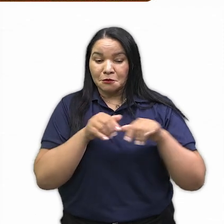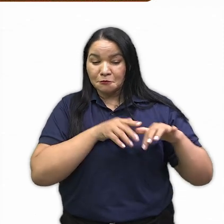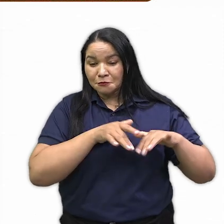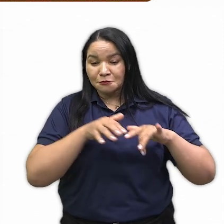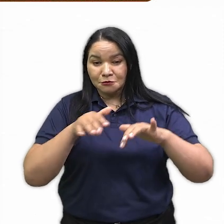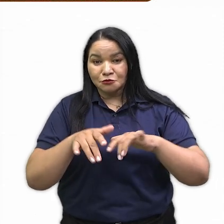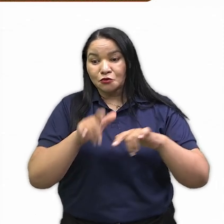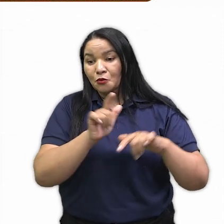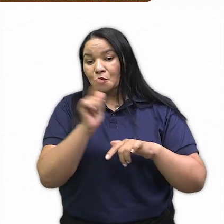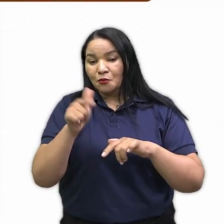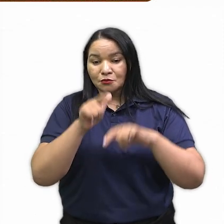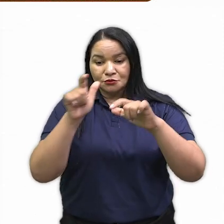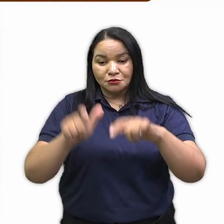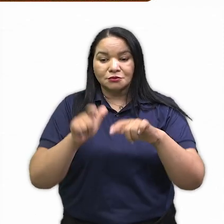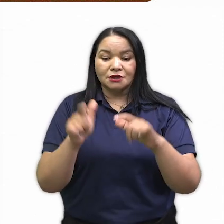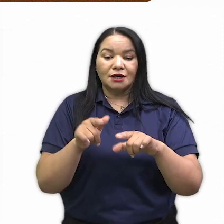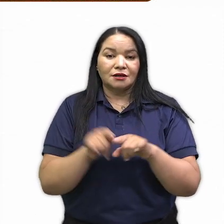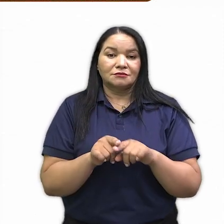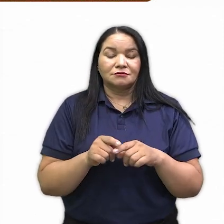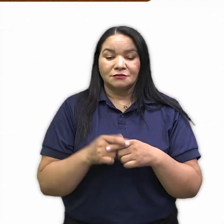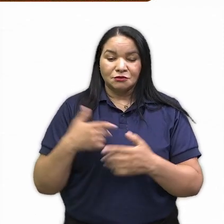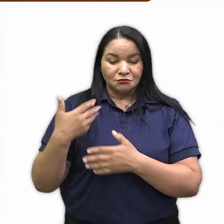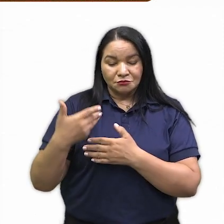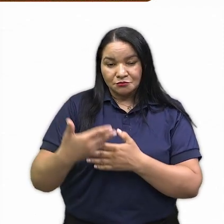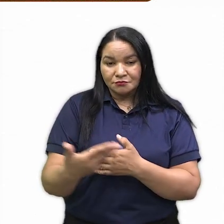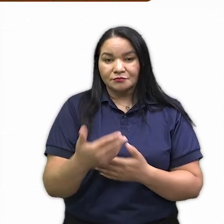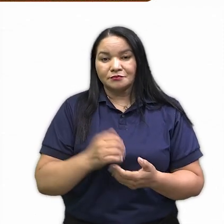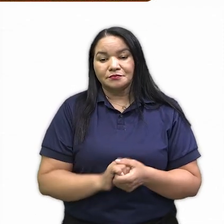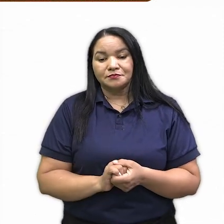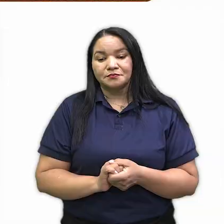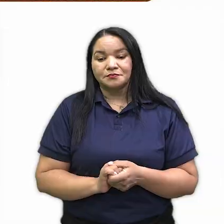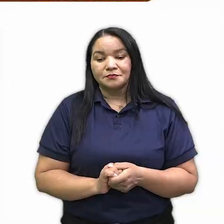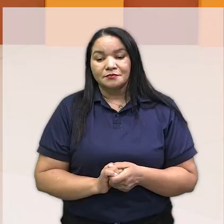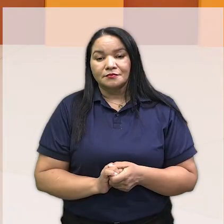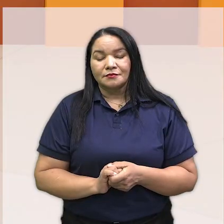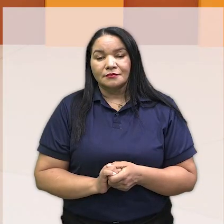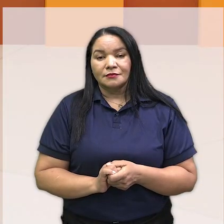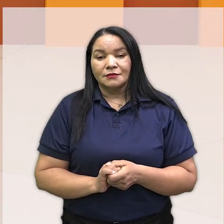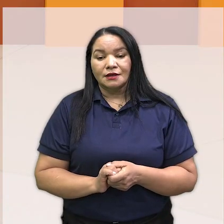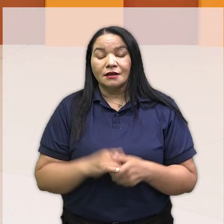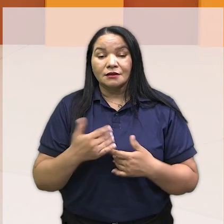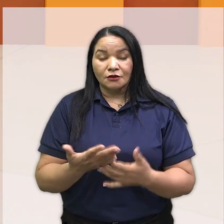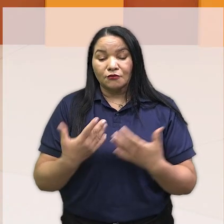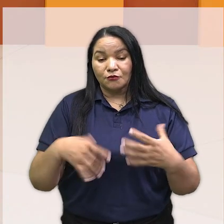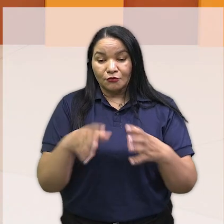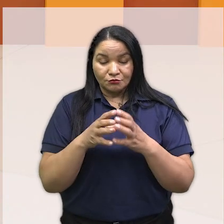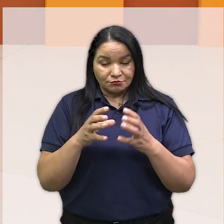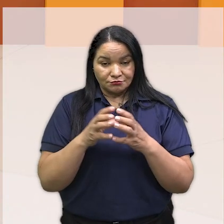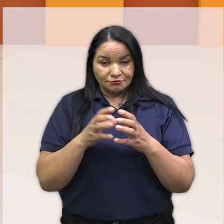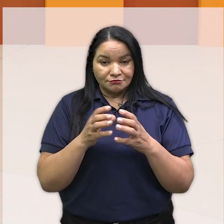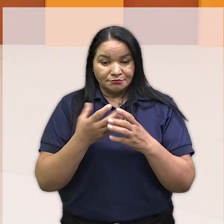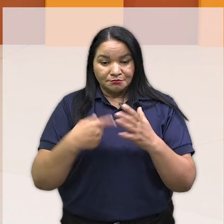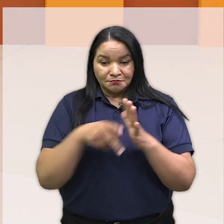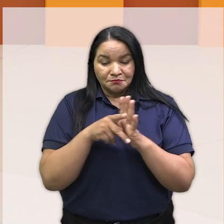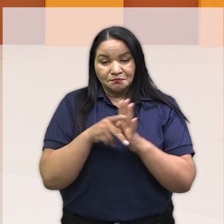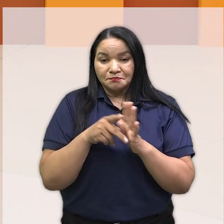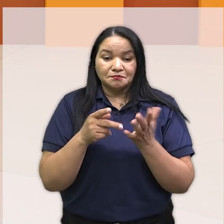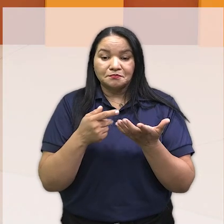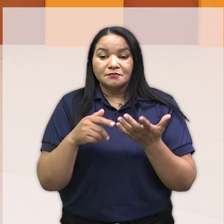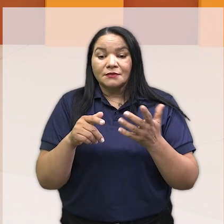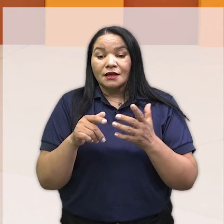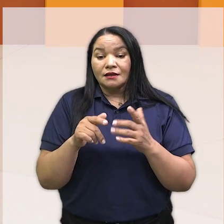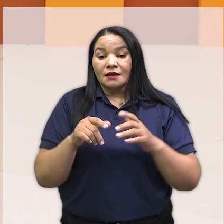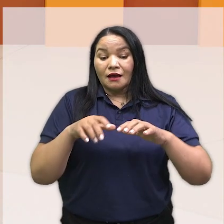aí para outras regiões ao longo do tempo, tá bom, gente? Então, as etnias da Oceania, elas vão